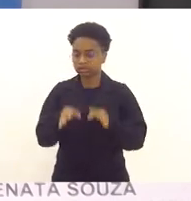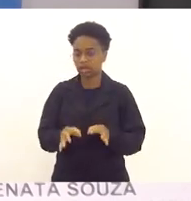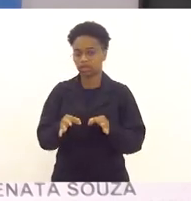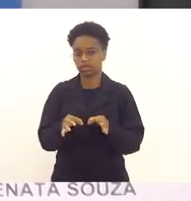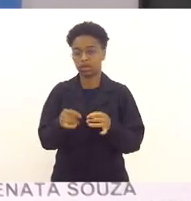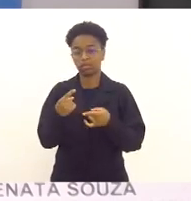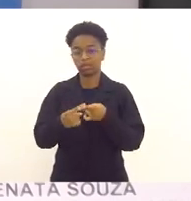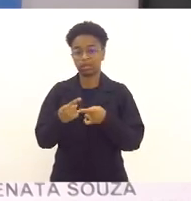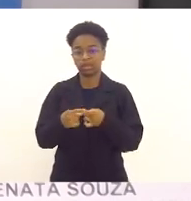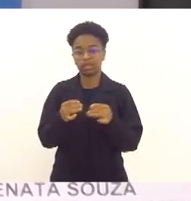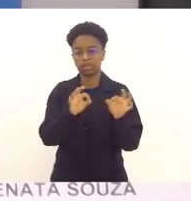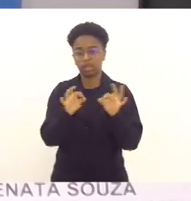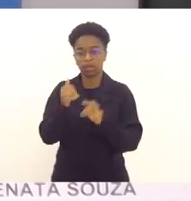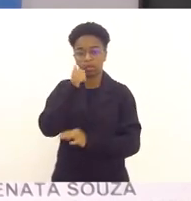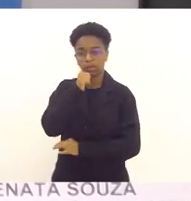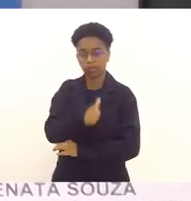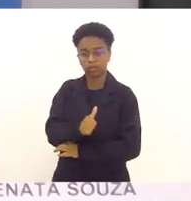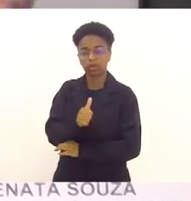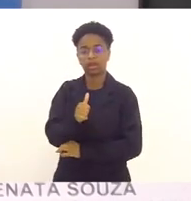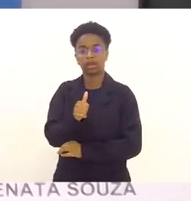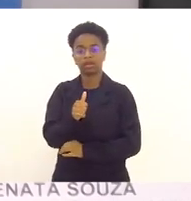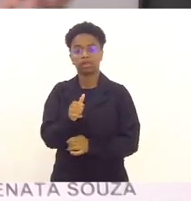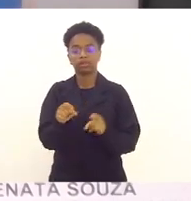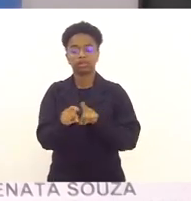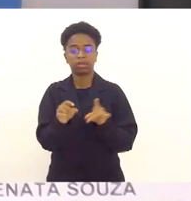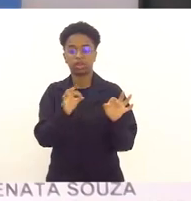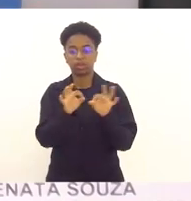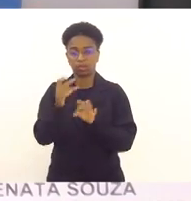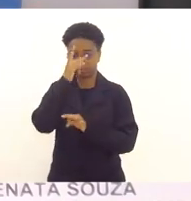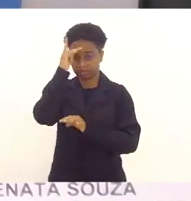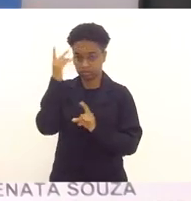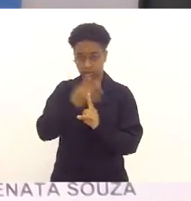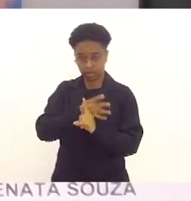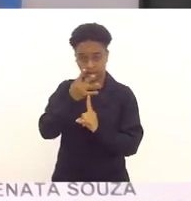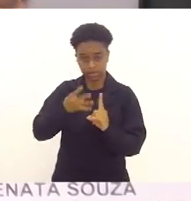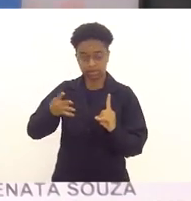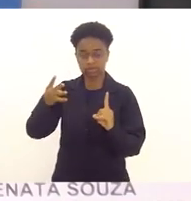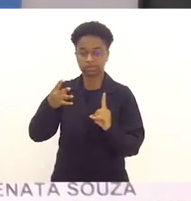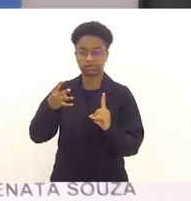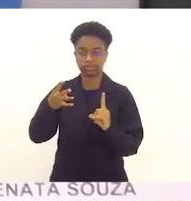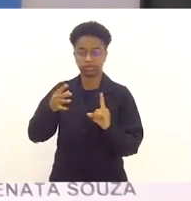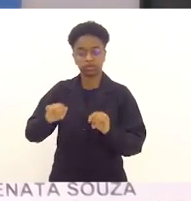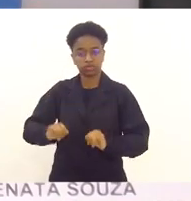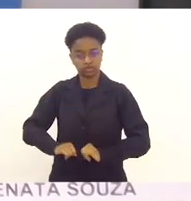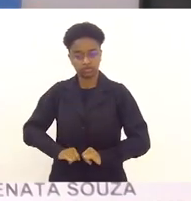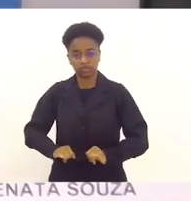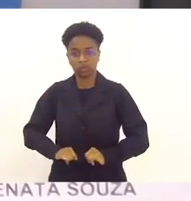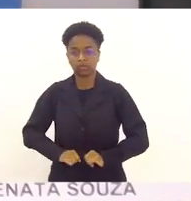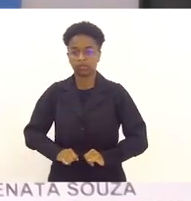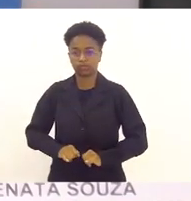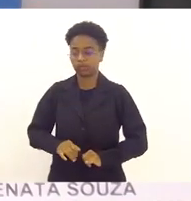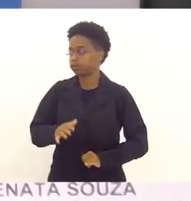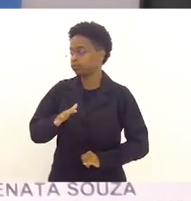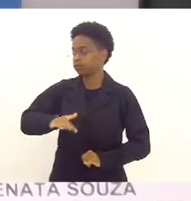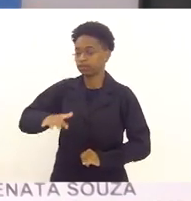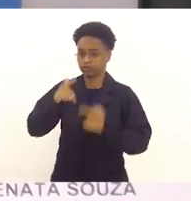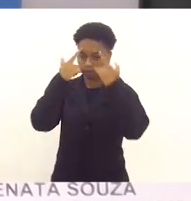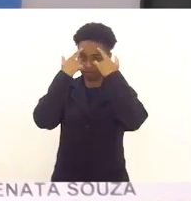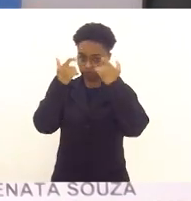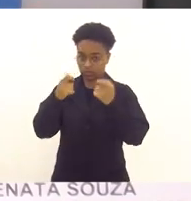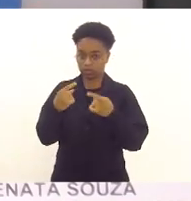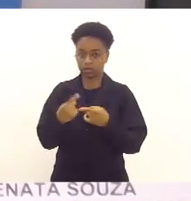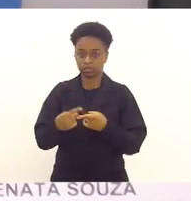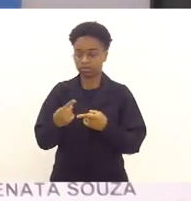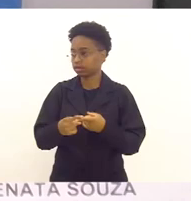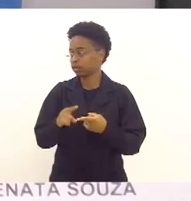que nenhuma mulher nenhuma nenhuma pessoa lgbtqia mais sofra processos de violência né a gente